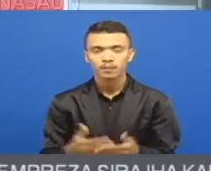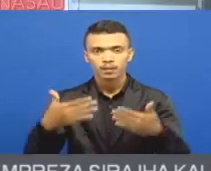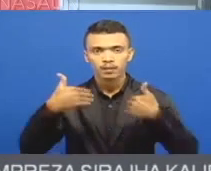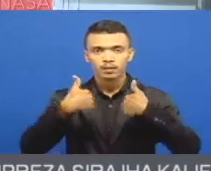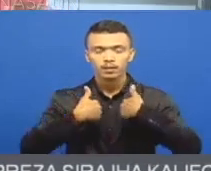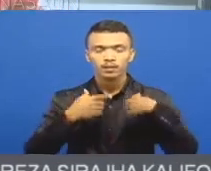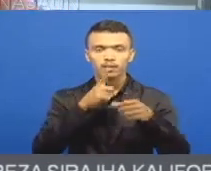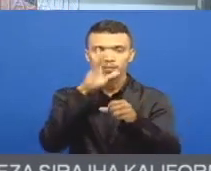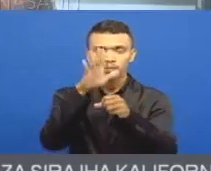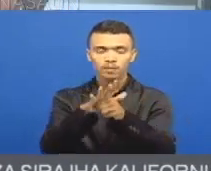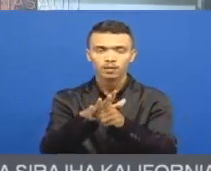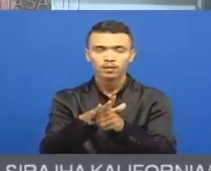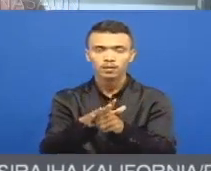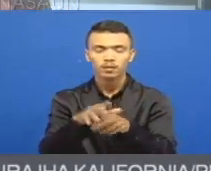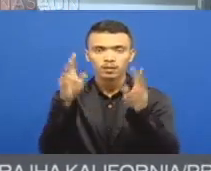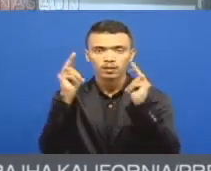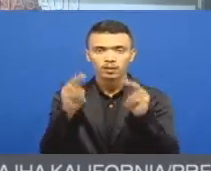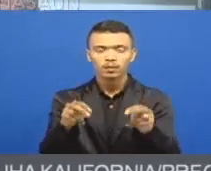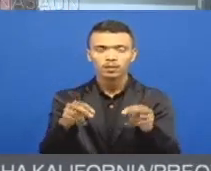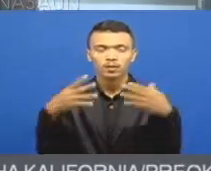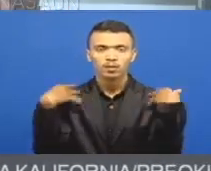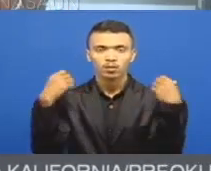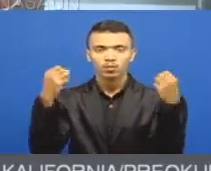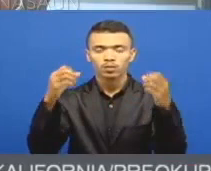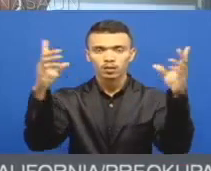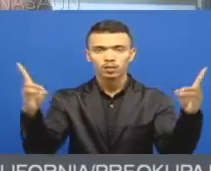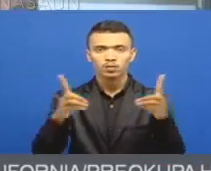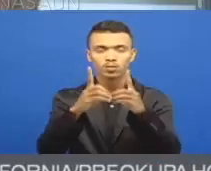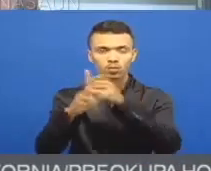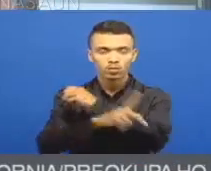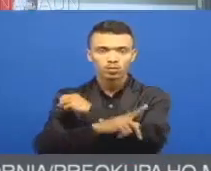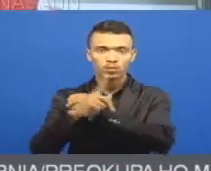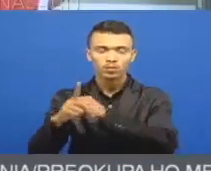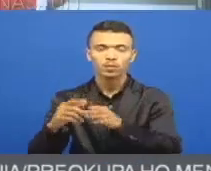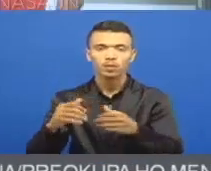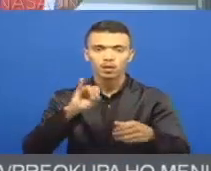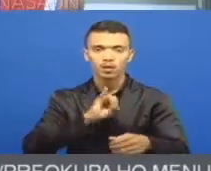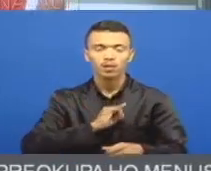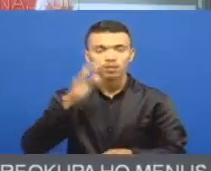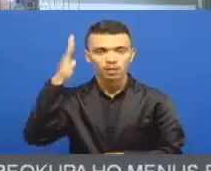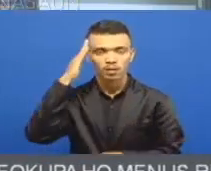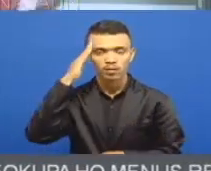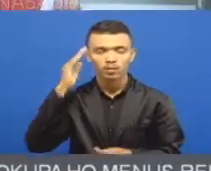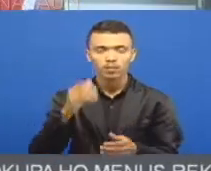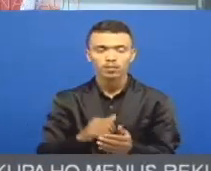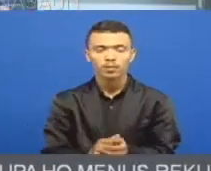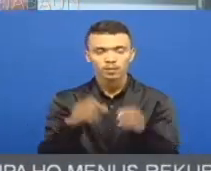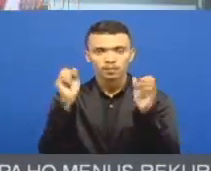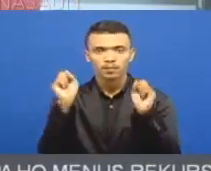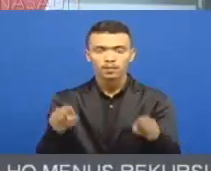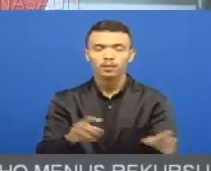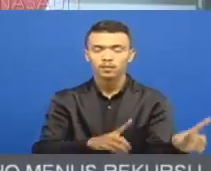ne comprometido katak tem que luta sobre corrupção ia programa idane so how anoin katak descentralização dele